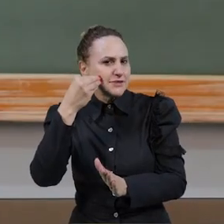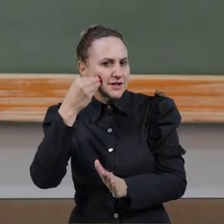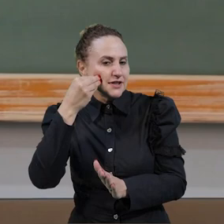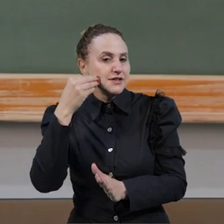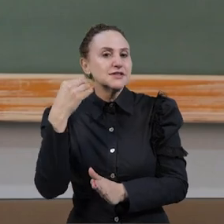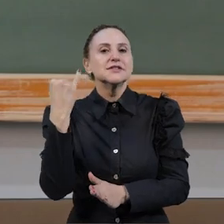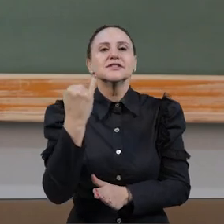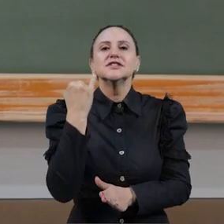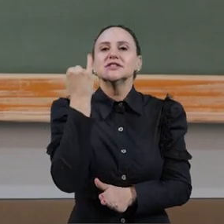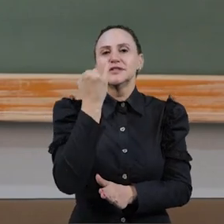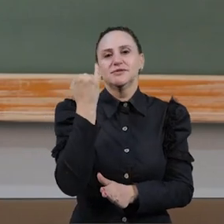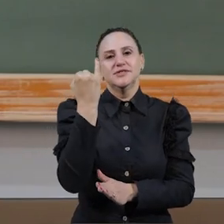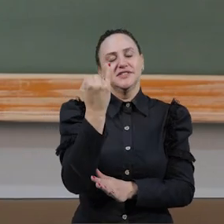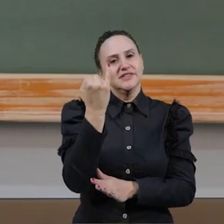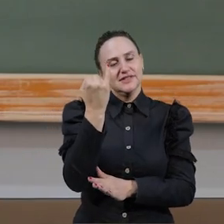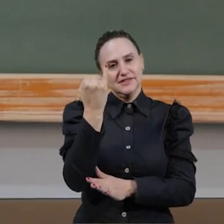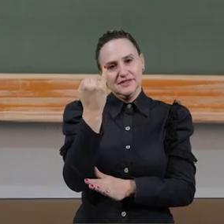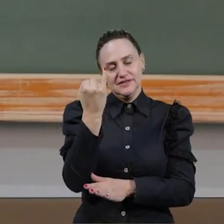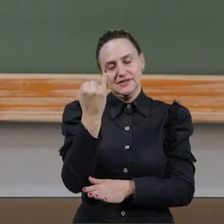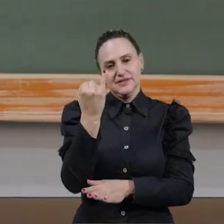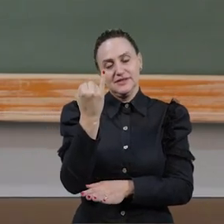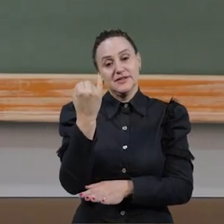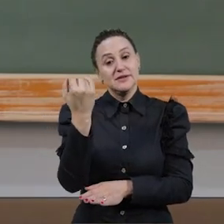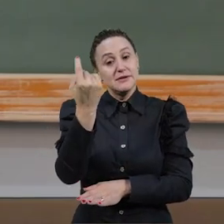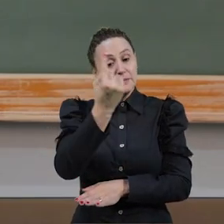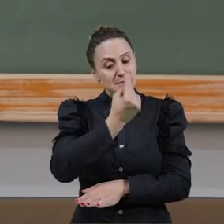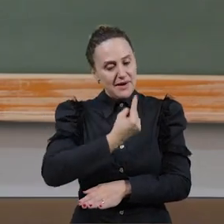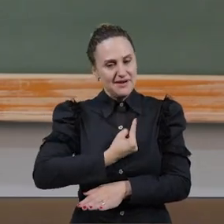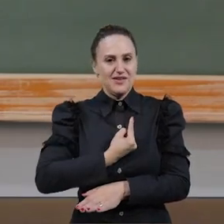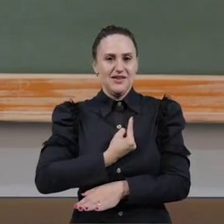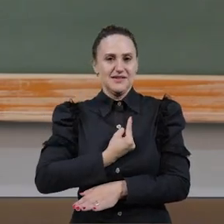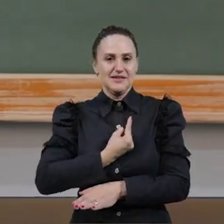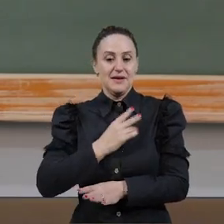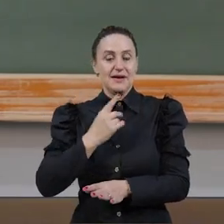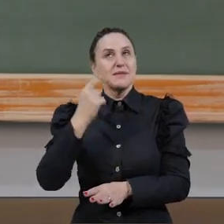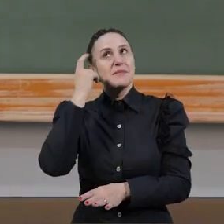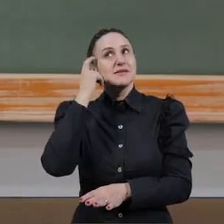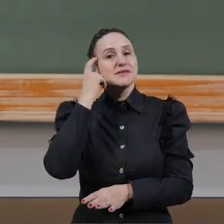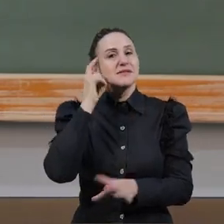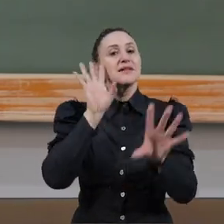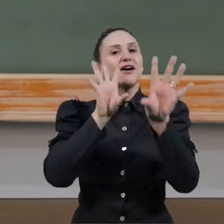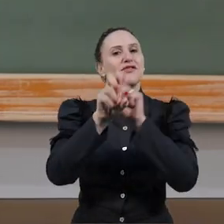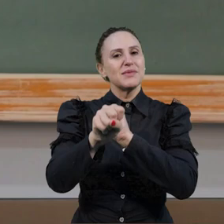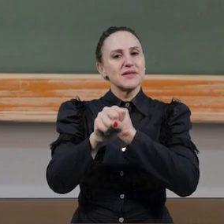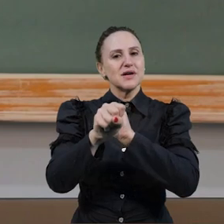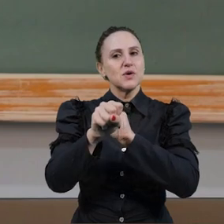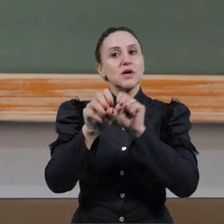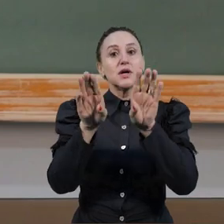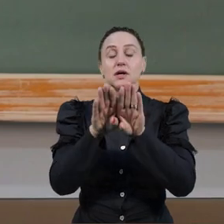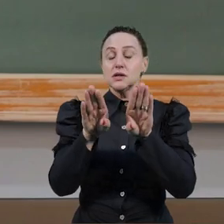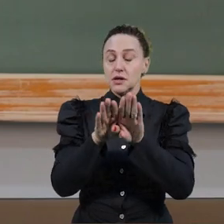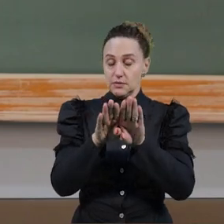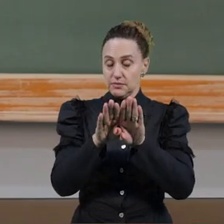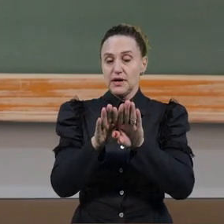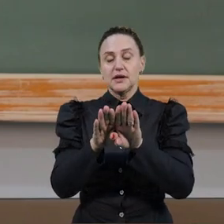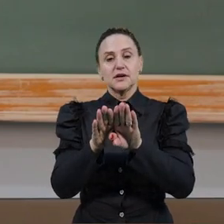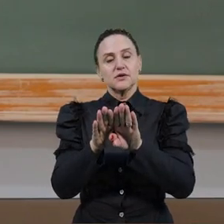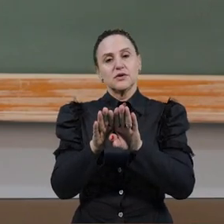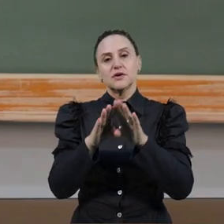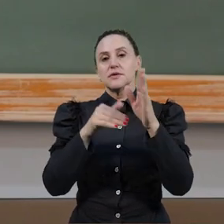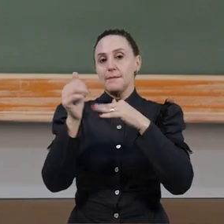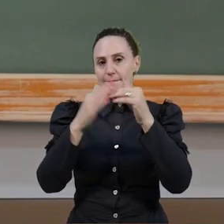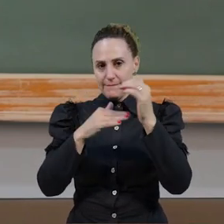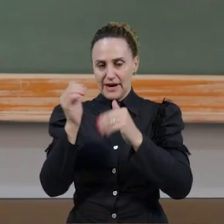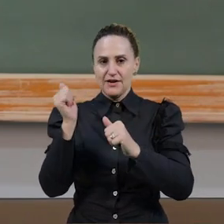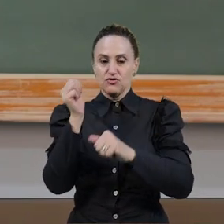importante para nós, né? Estamos pensando na nossa formação e na nossa atuação enquanto professores.